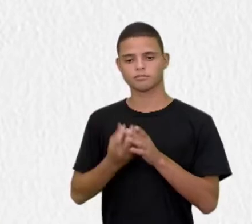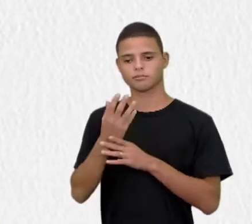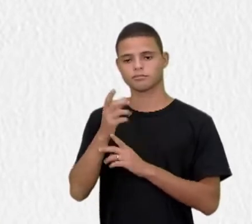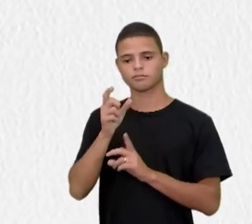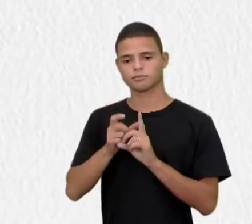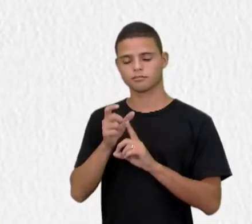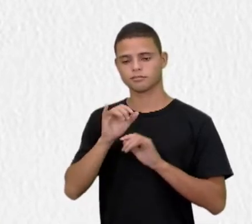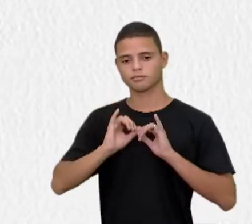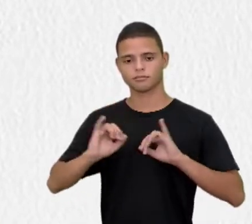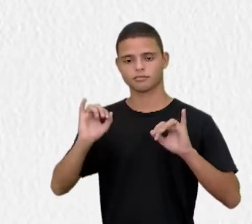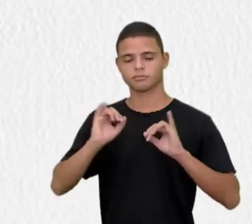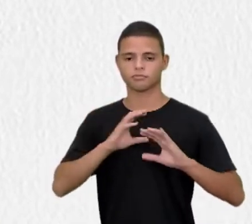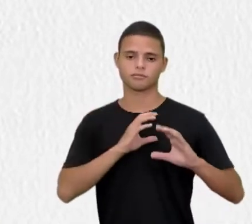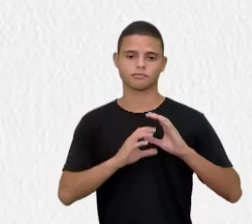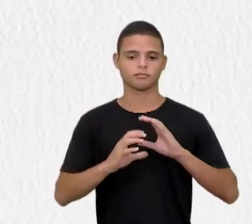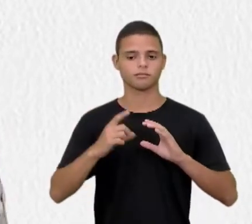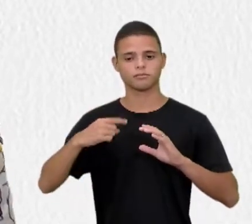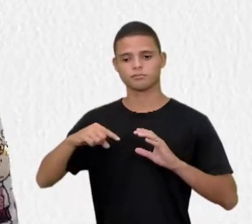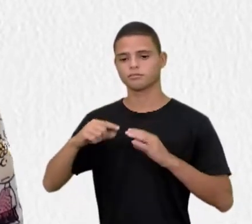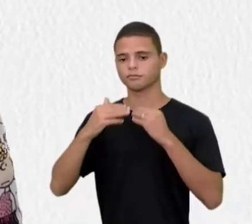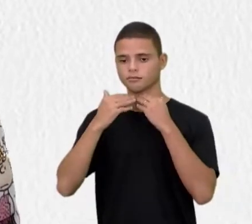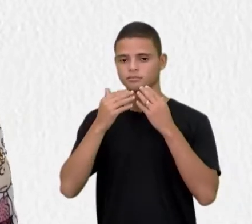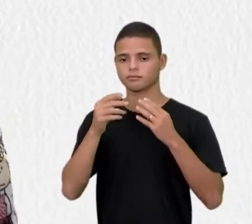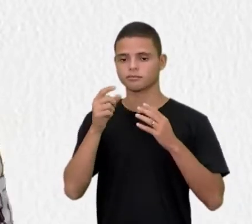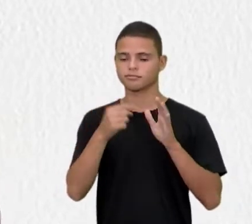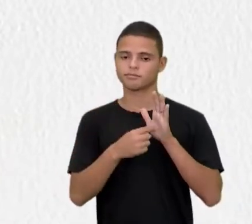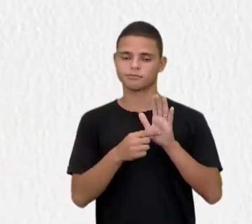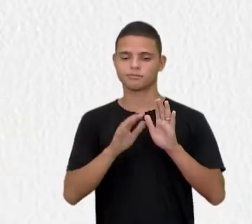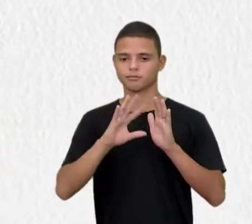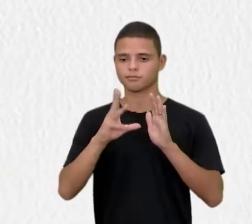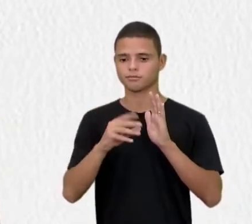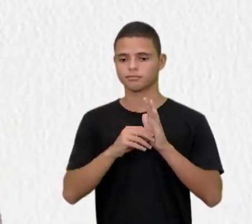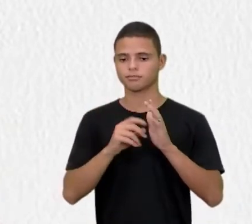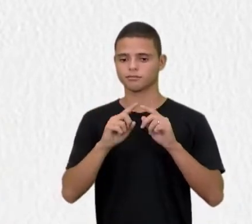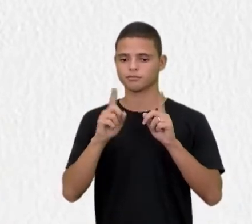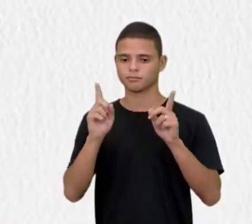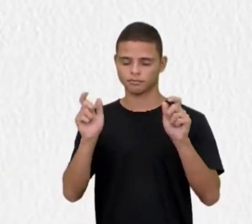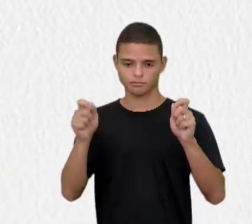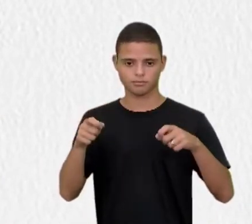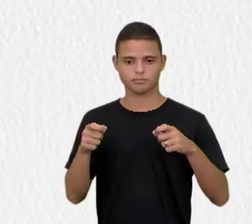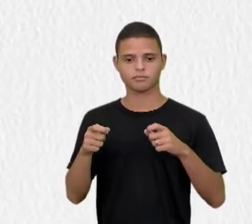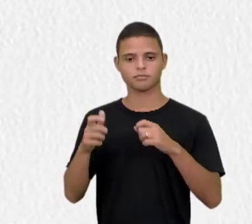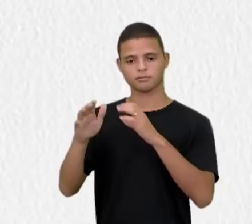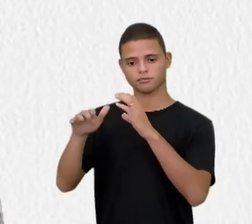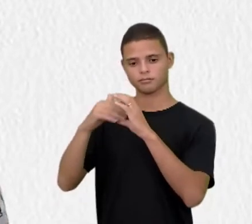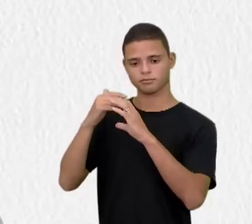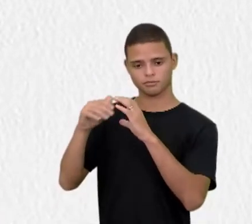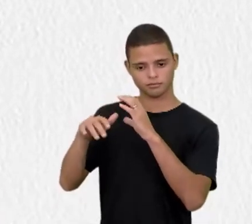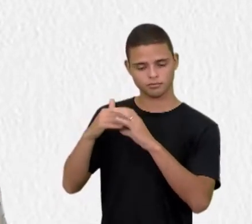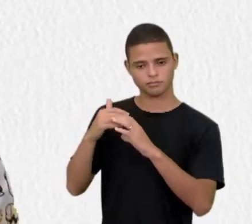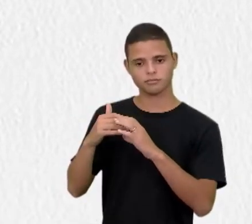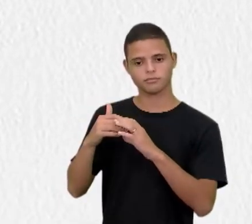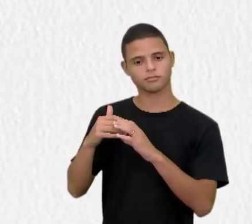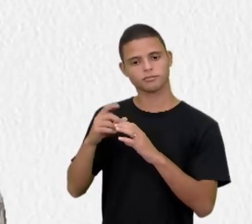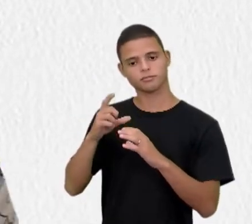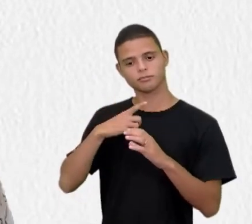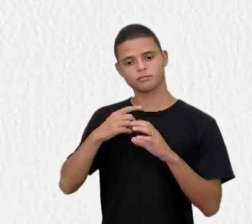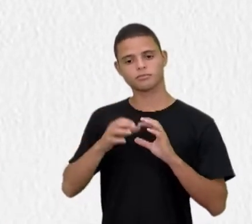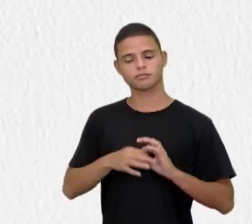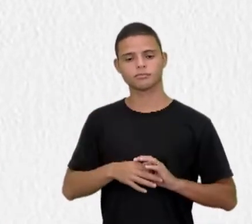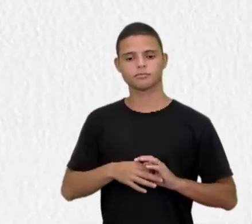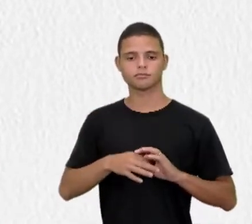e comunicação publicitária. Então a gente não consegue mostrar todos para vocês, mas vocês podem trazê-los, né, na sala de aula. Vocês têm uma liberdade